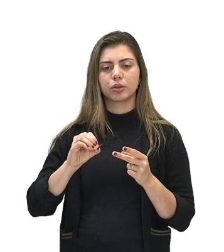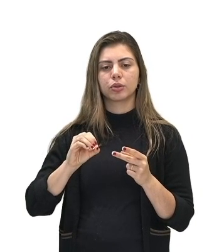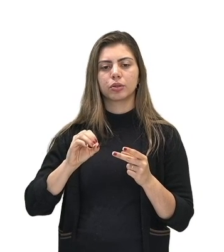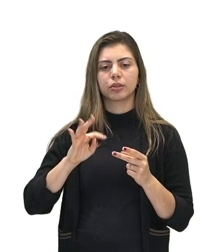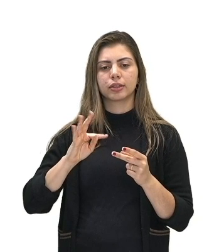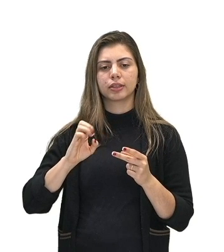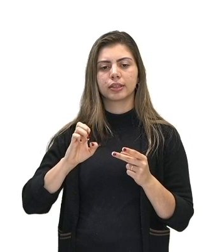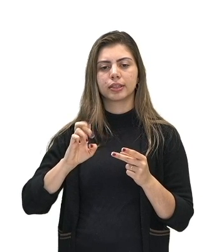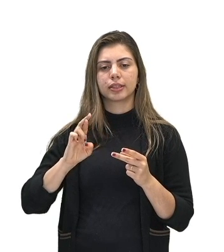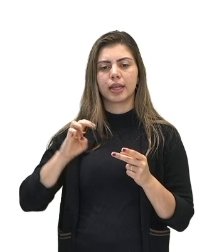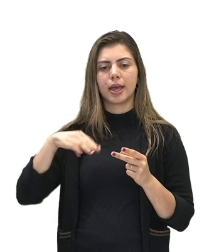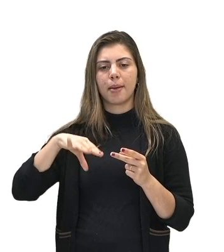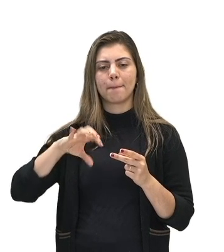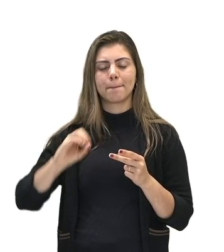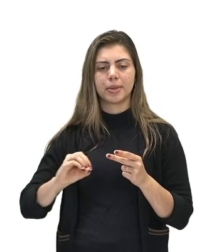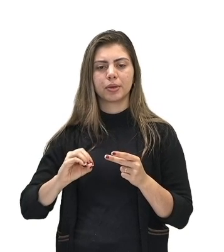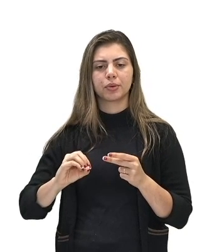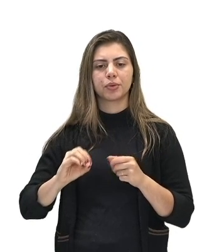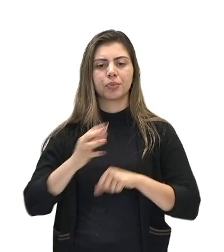Processo